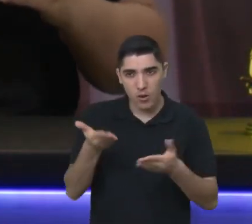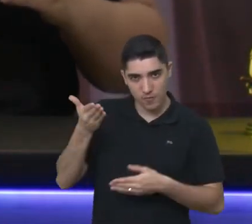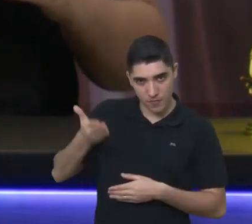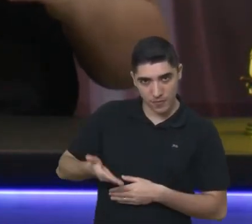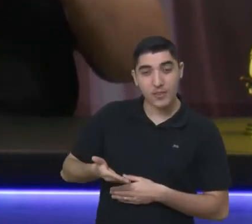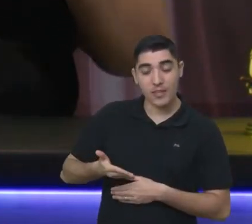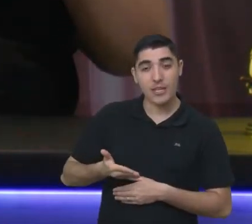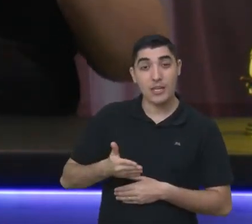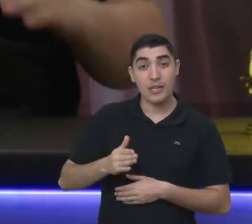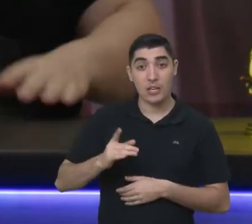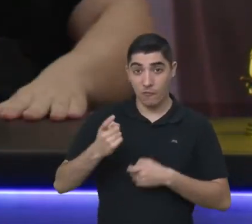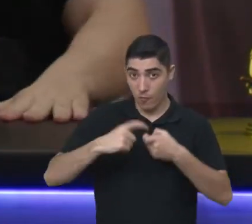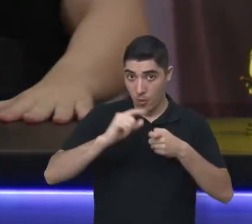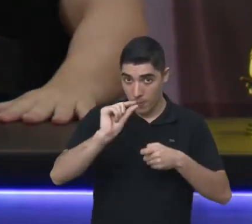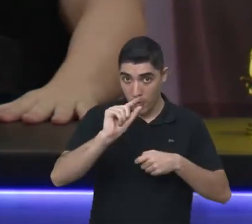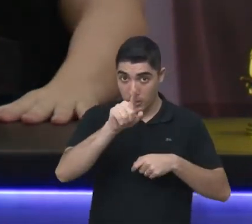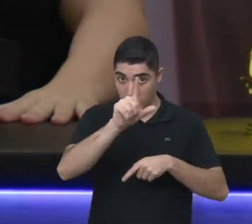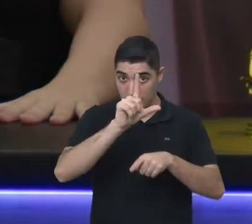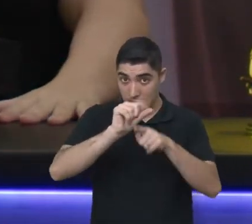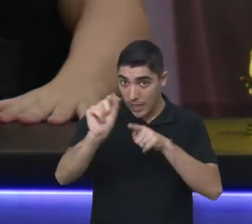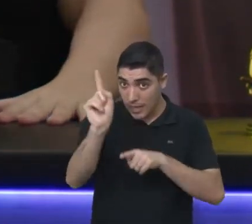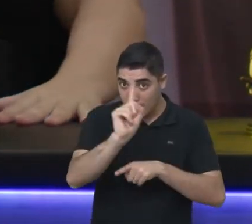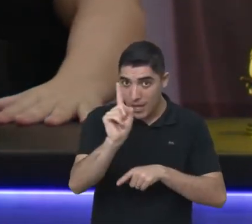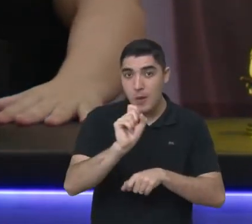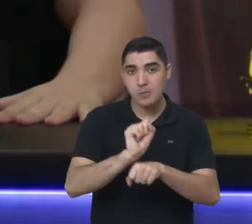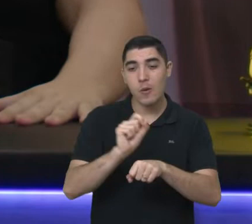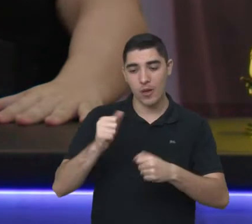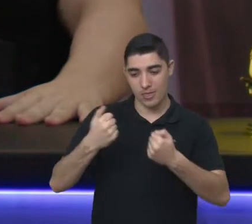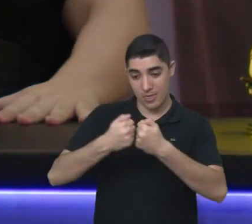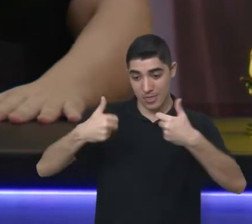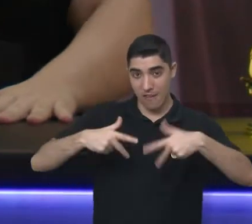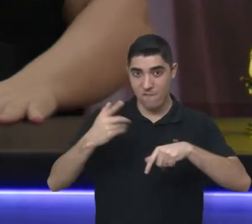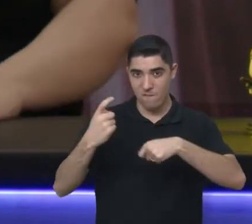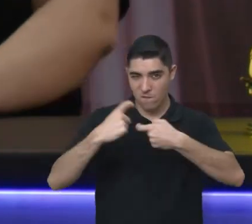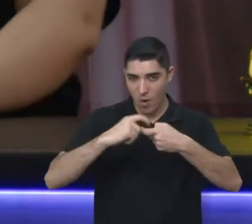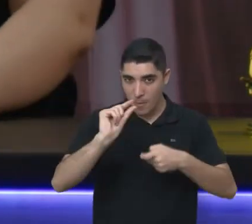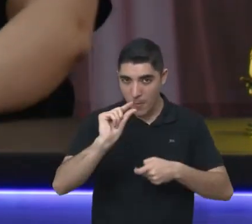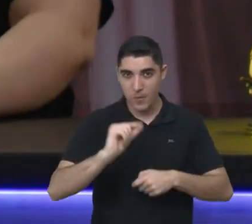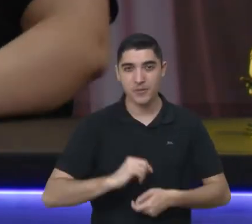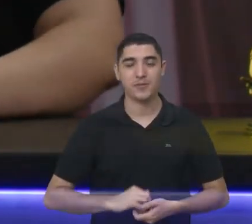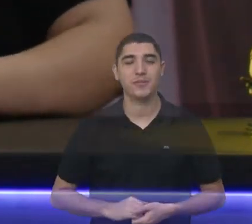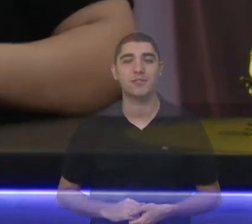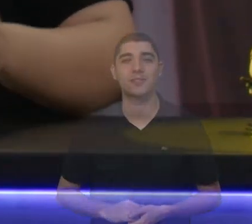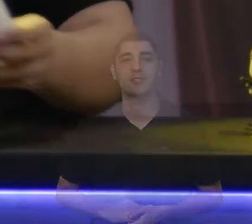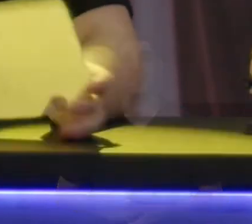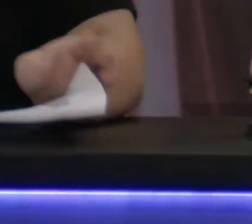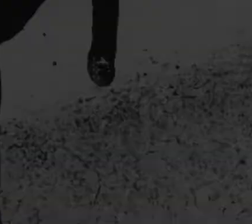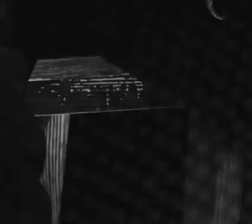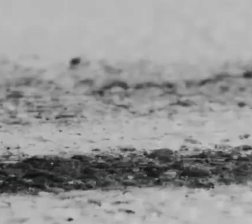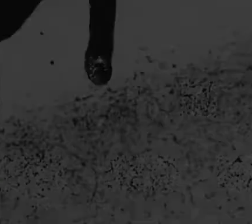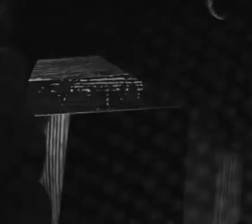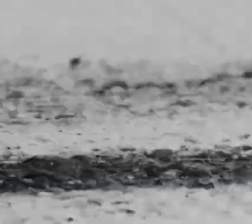com a Fernanda e já volto. Fica aí, não saia daí que o Tá Ligado volta já.